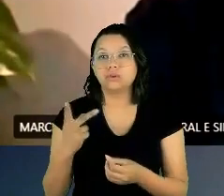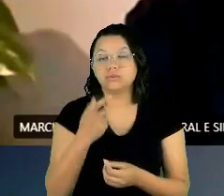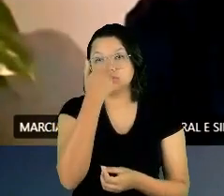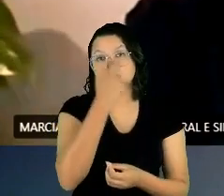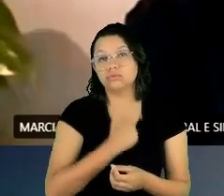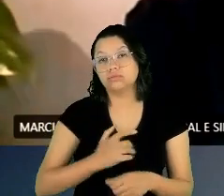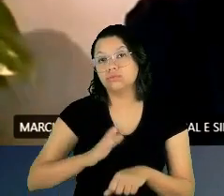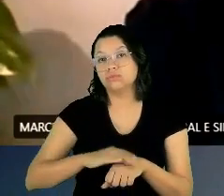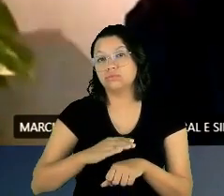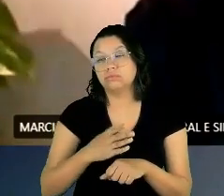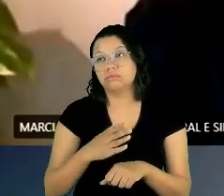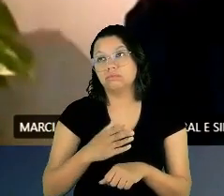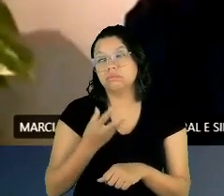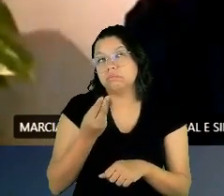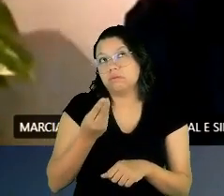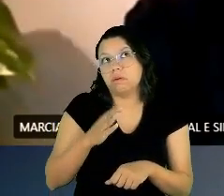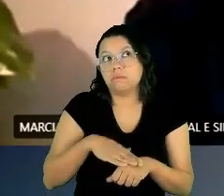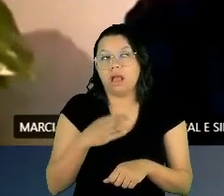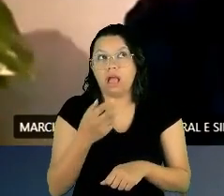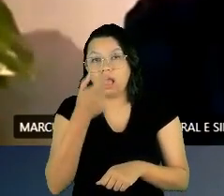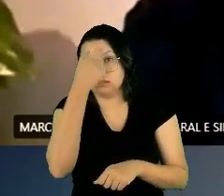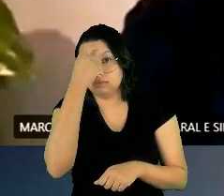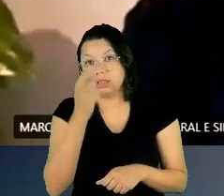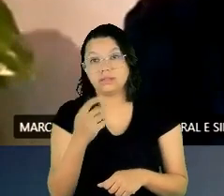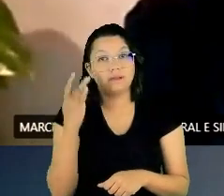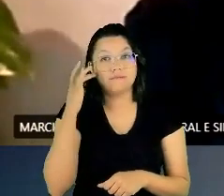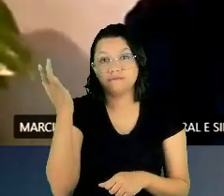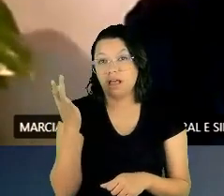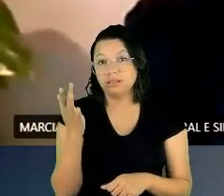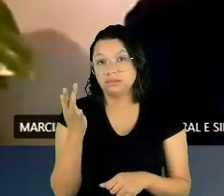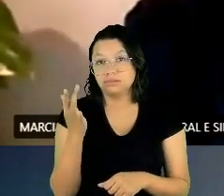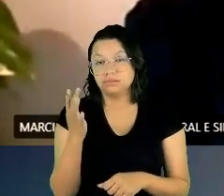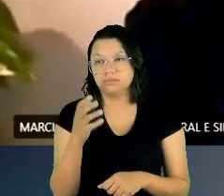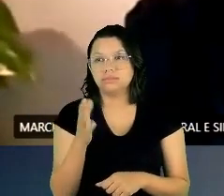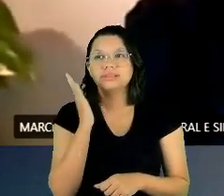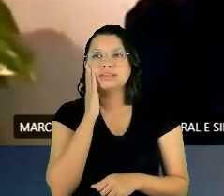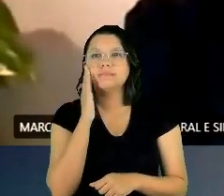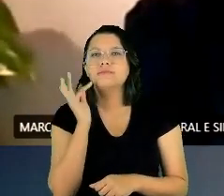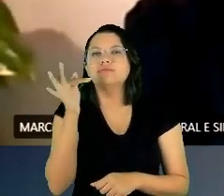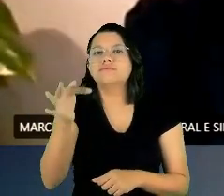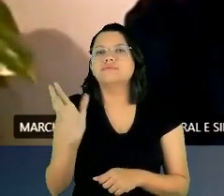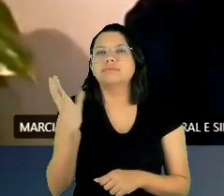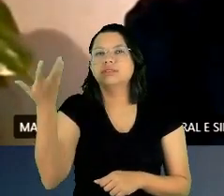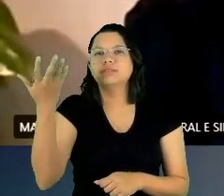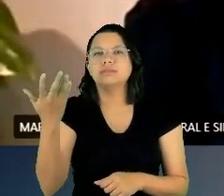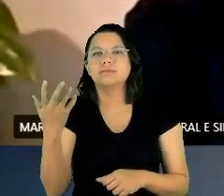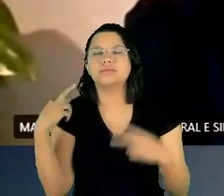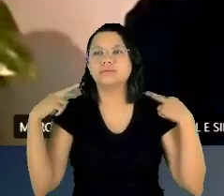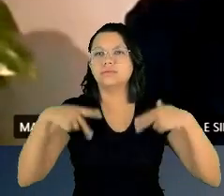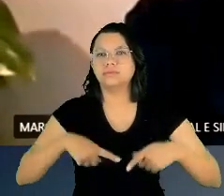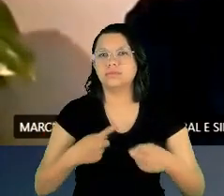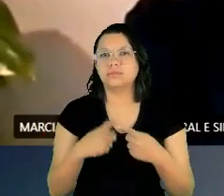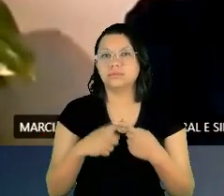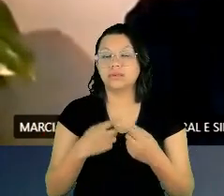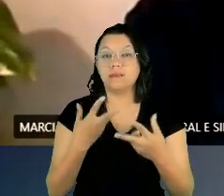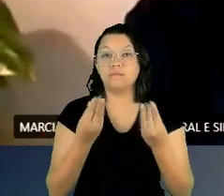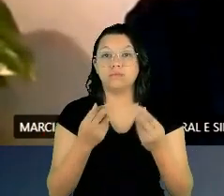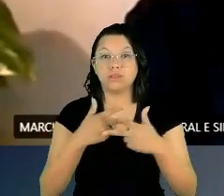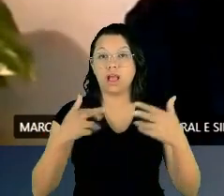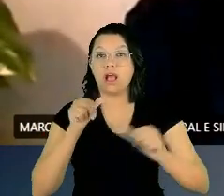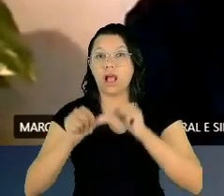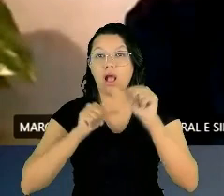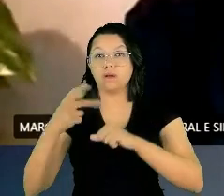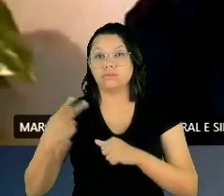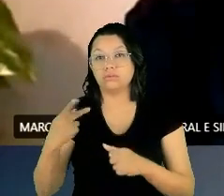não somos tão racionais e que também não é tão fácil entender e prever tomar decisão no ser humano, porque muitas variáveis